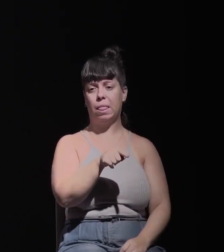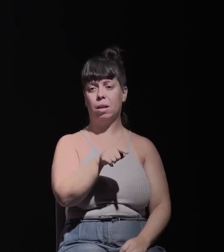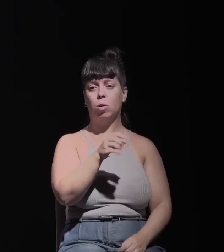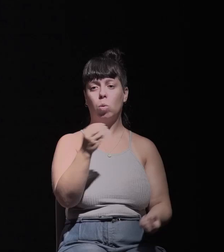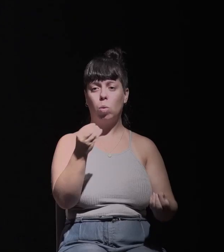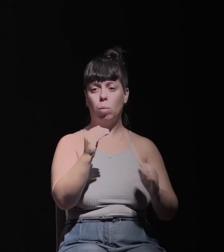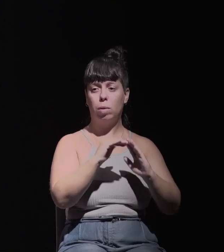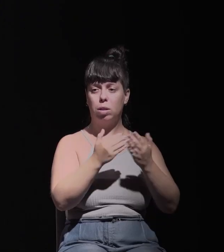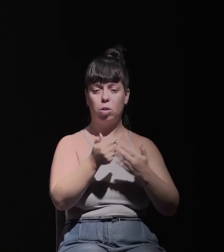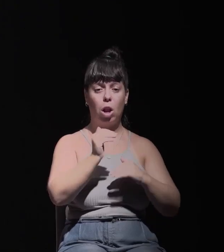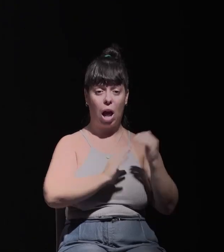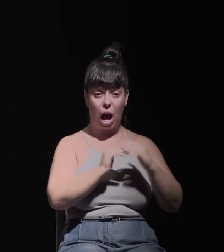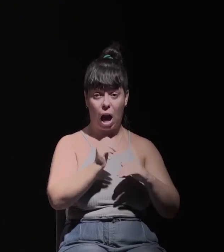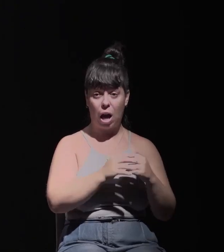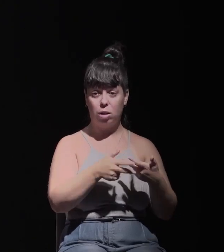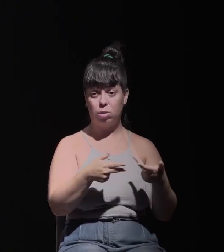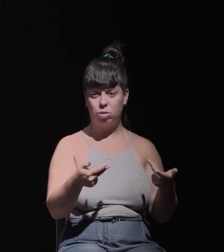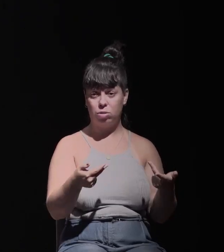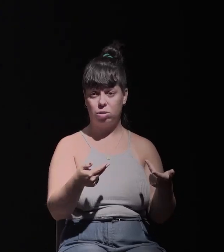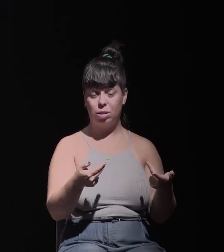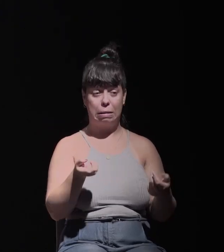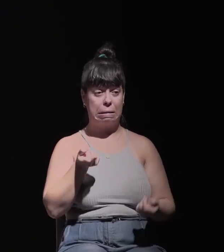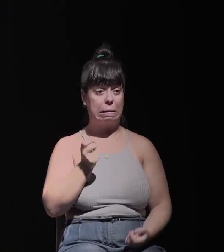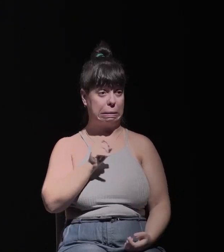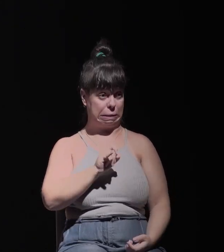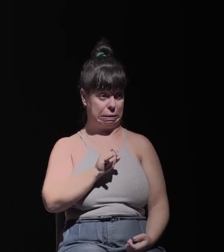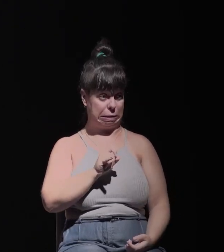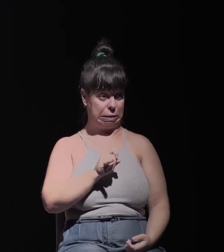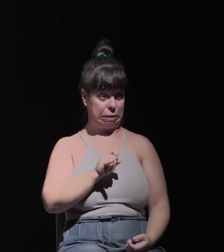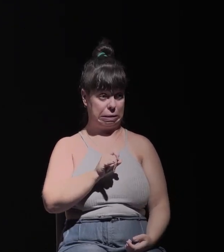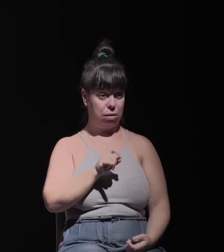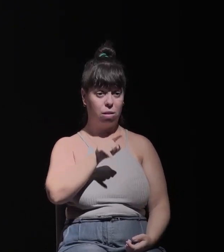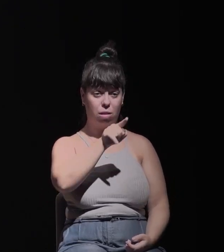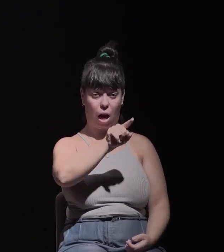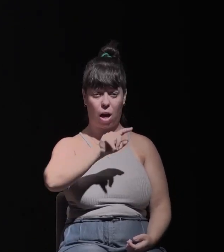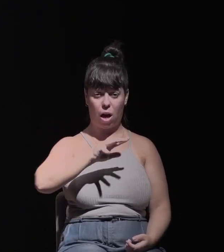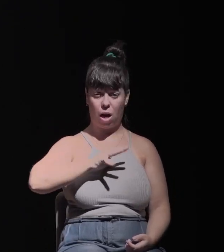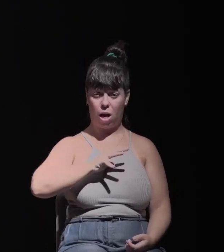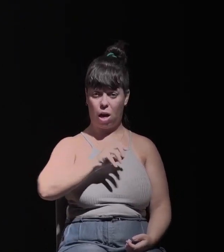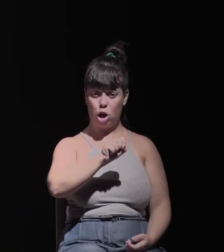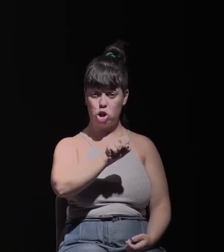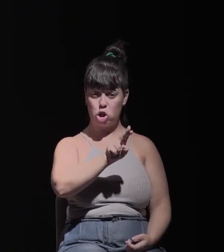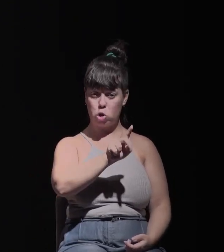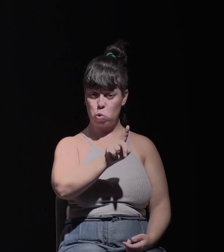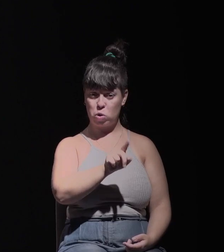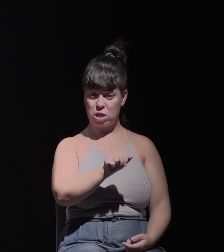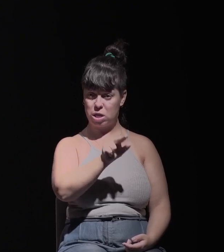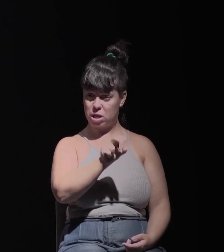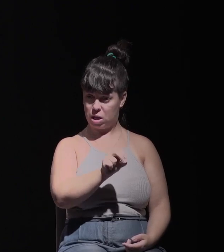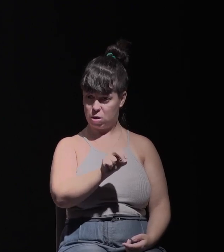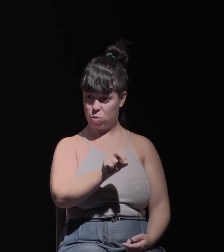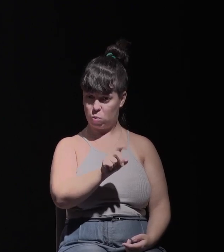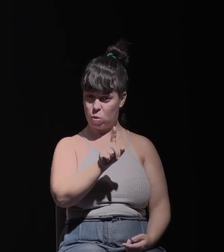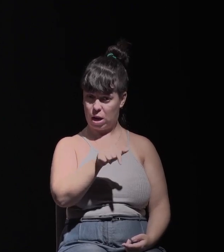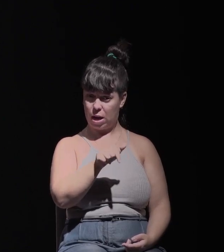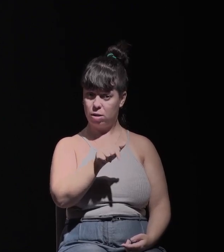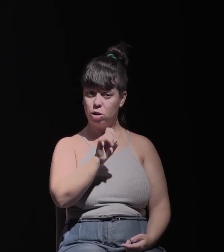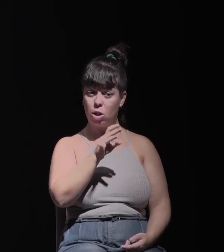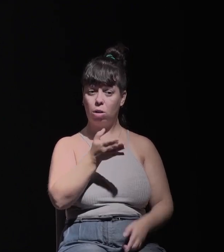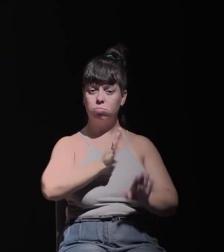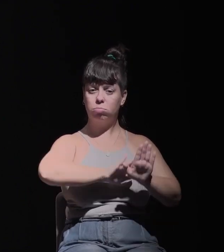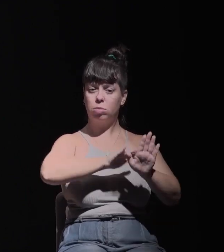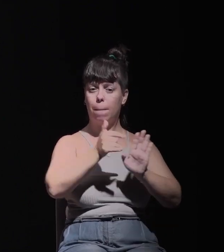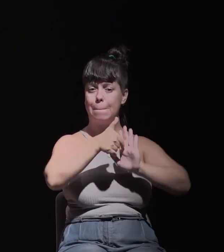tudo mais. Bom, se Suzano, levando em conta, vamos pensar, se Suzano foi um reflexo da